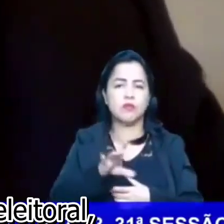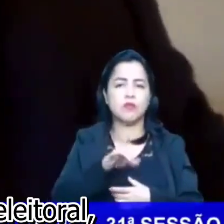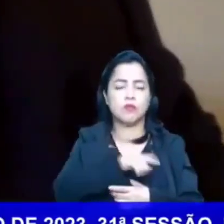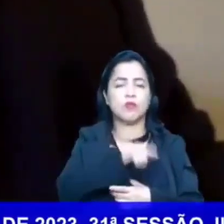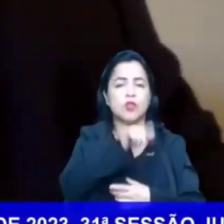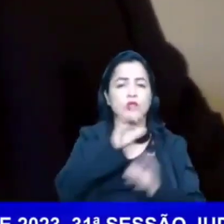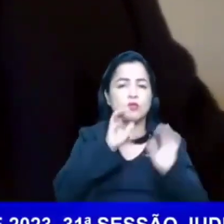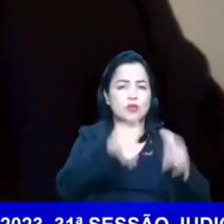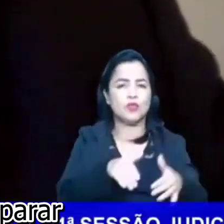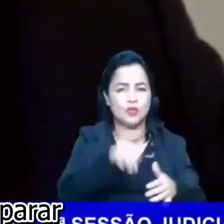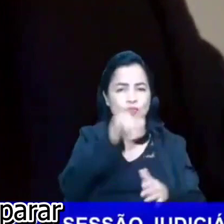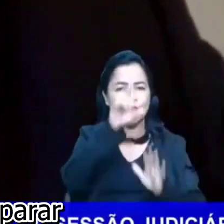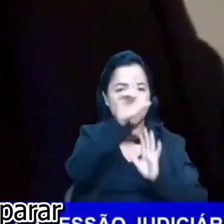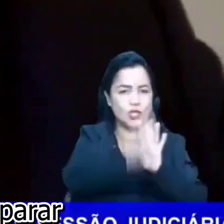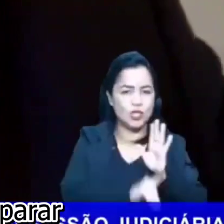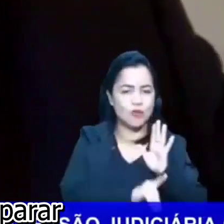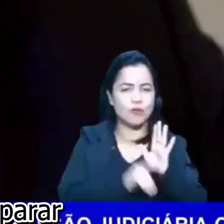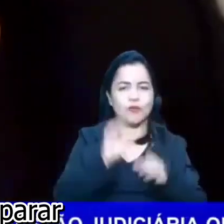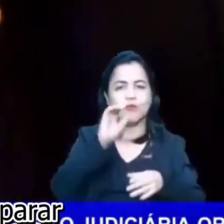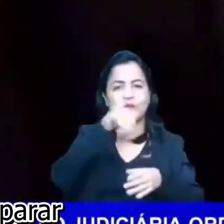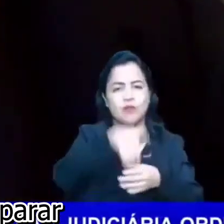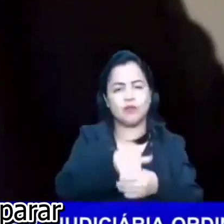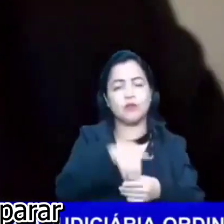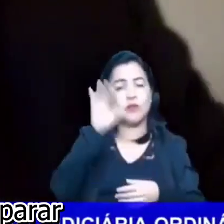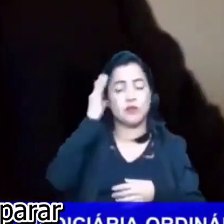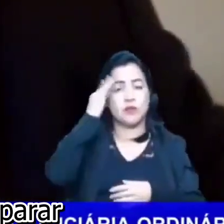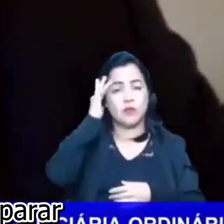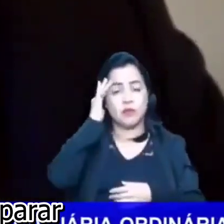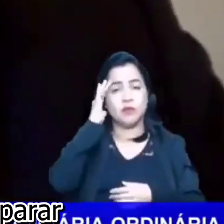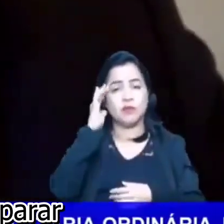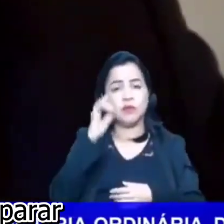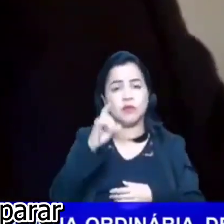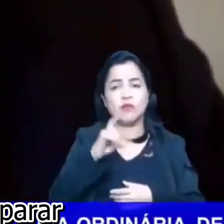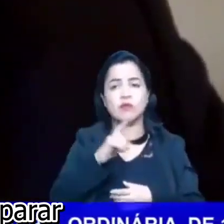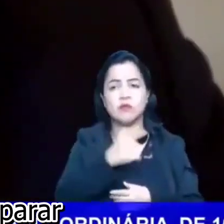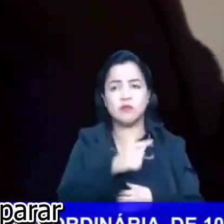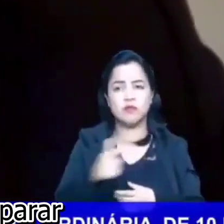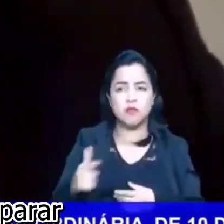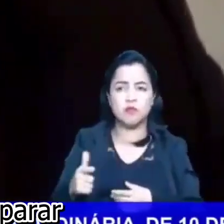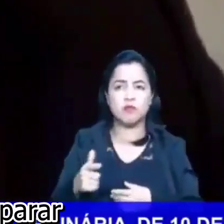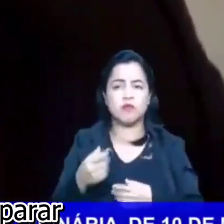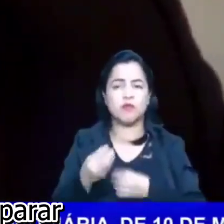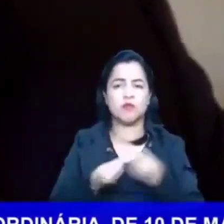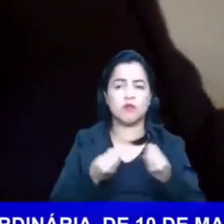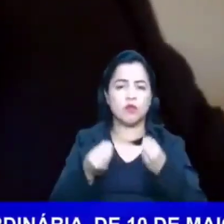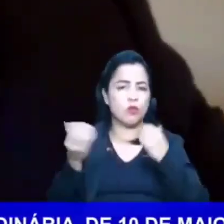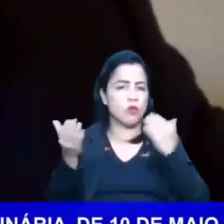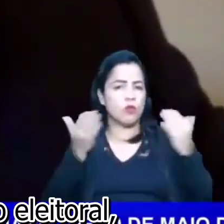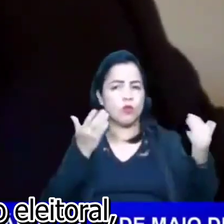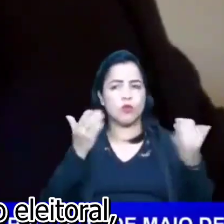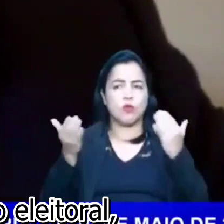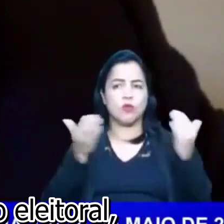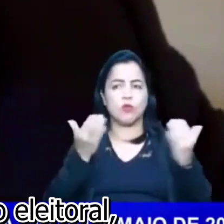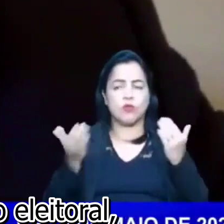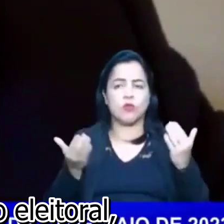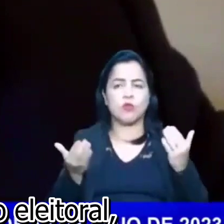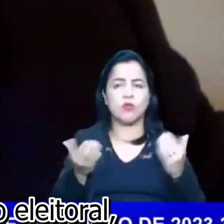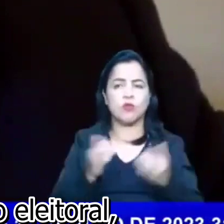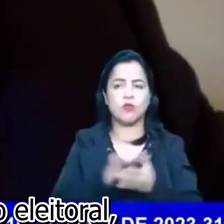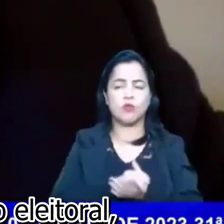direito eleitoral, e entende, inclusive, que não há como comparar quem